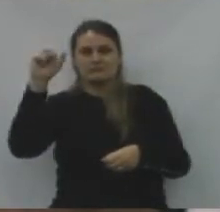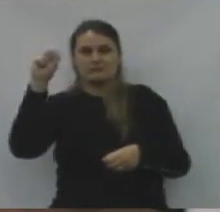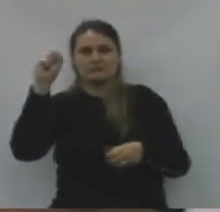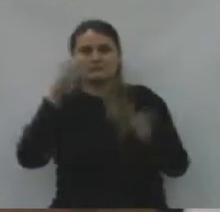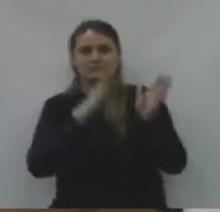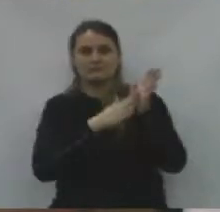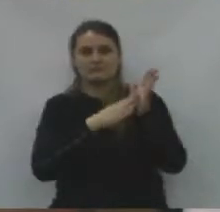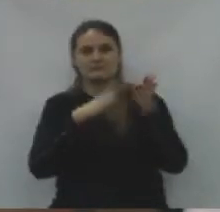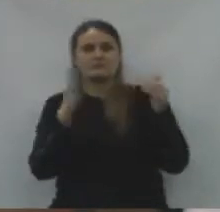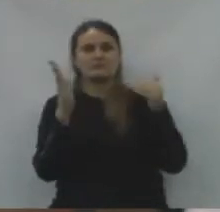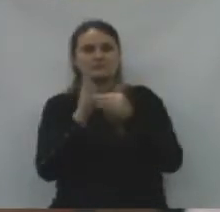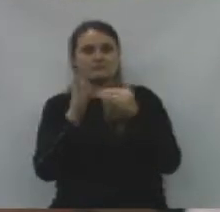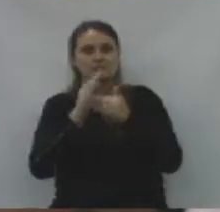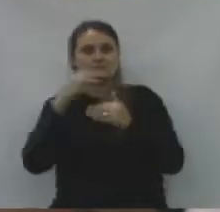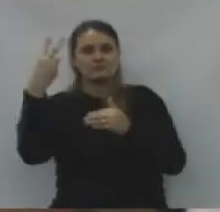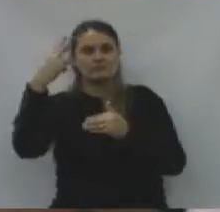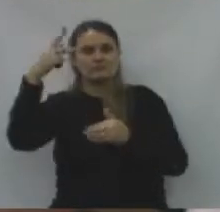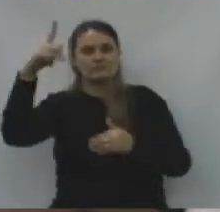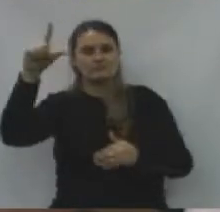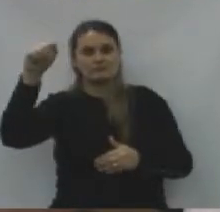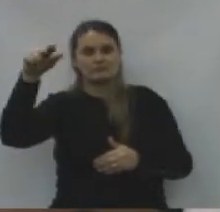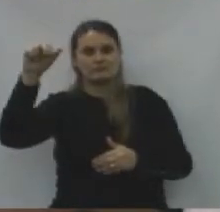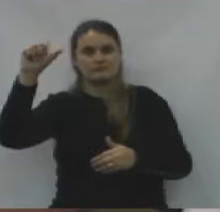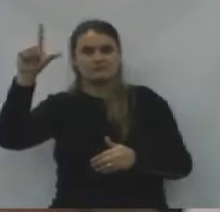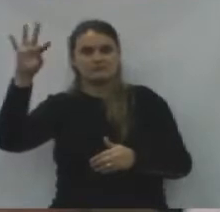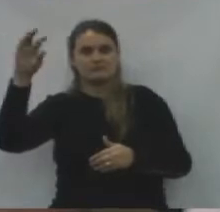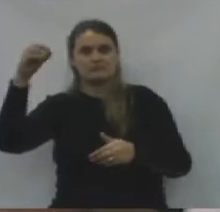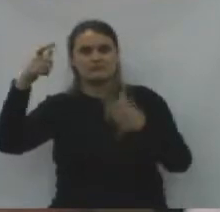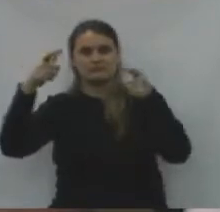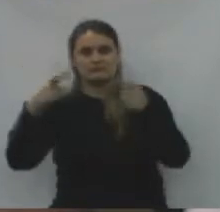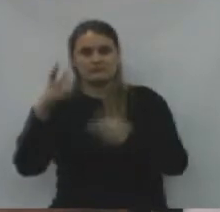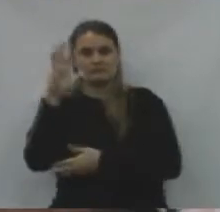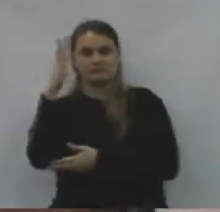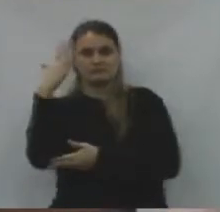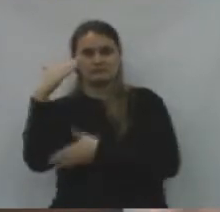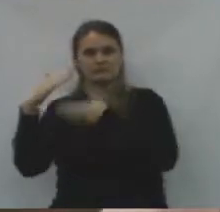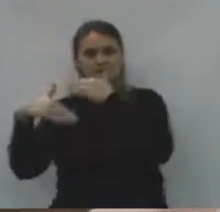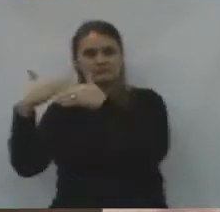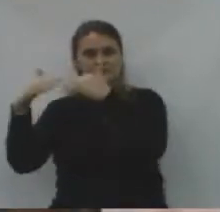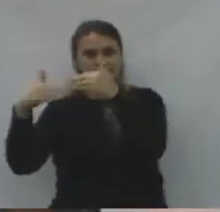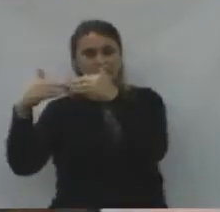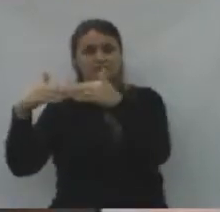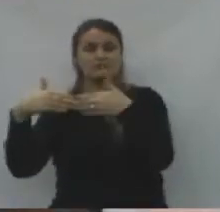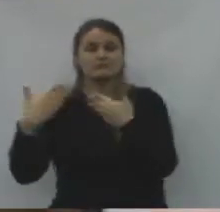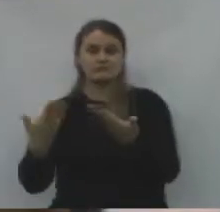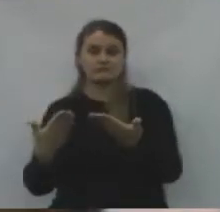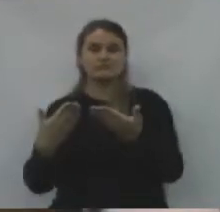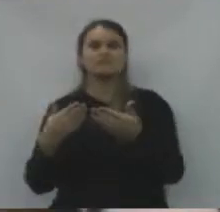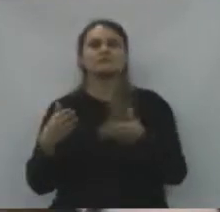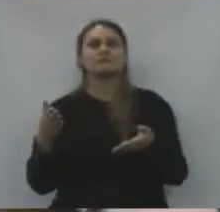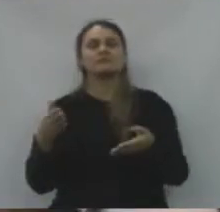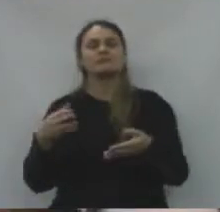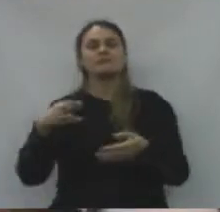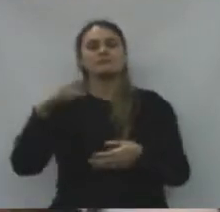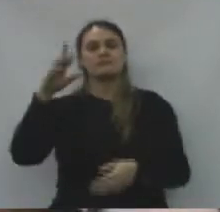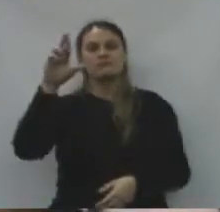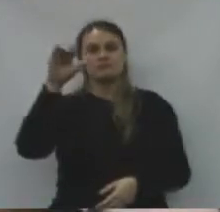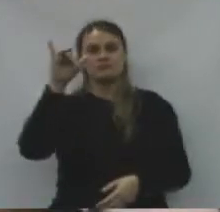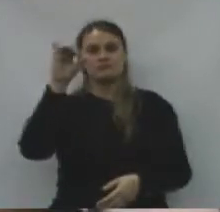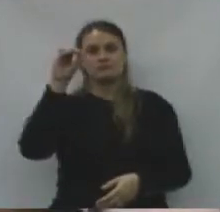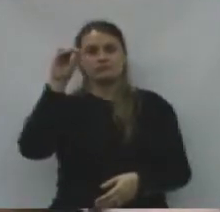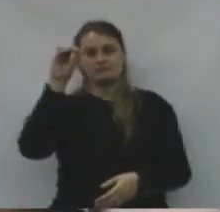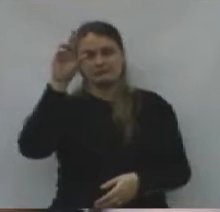aonde a braga tinha bens envolve essa medida que veio chefe da casa civil e